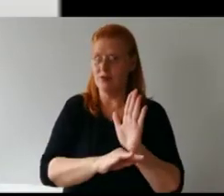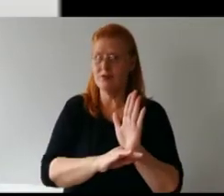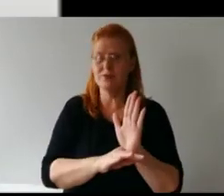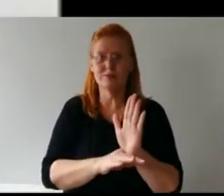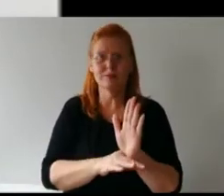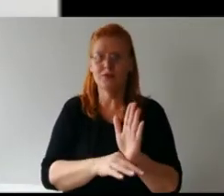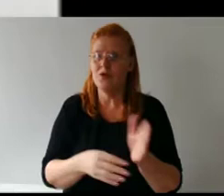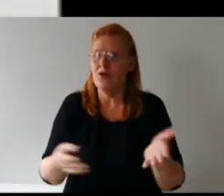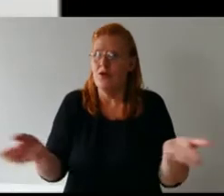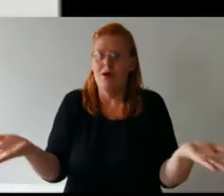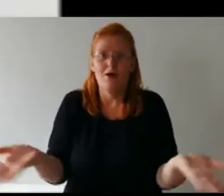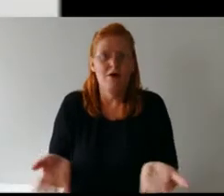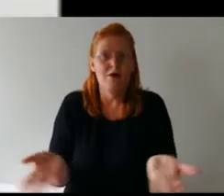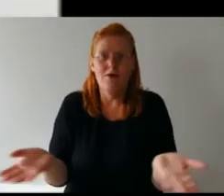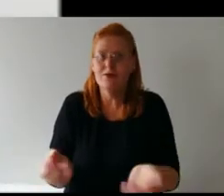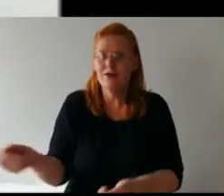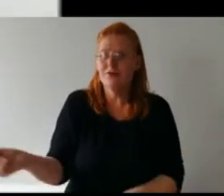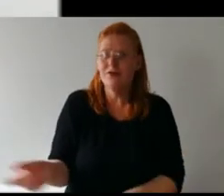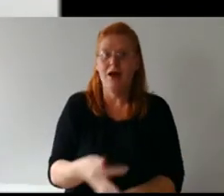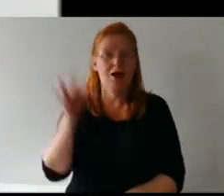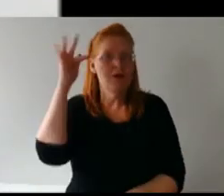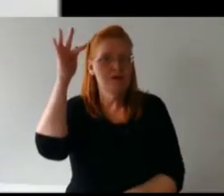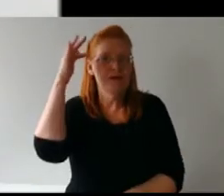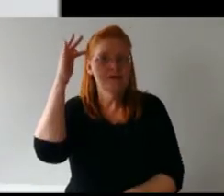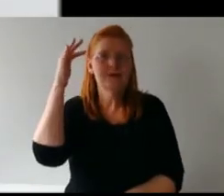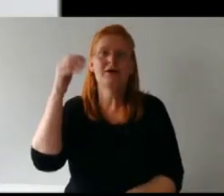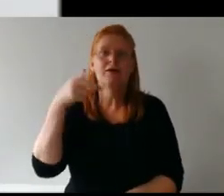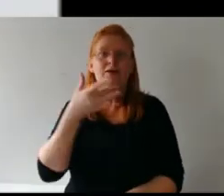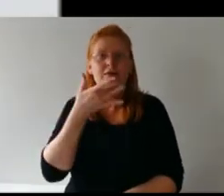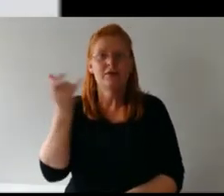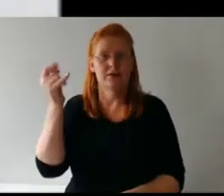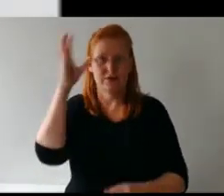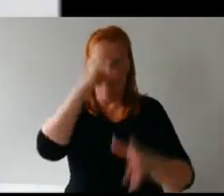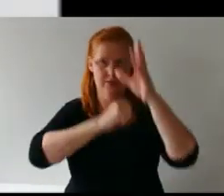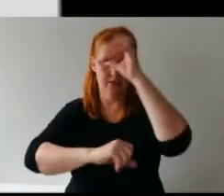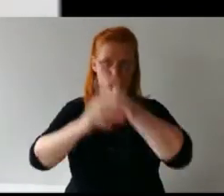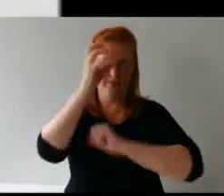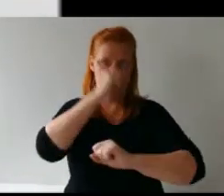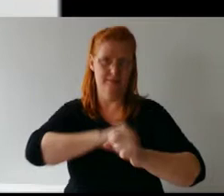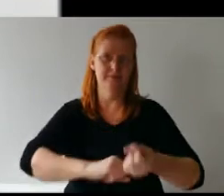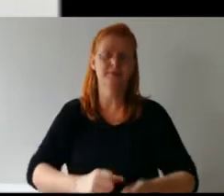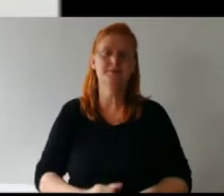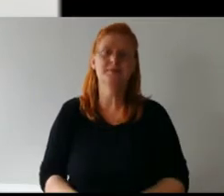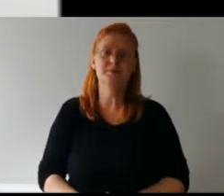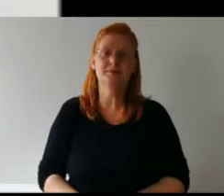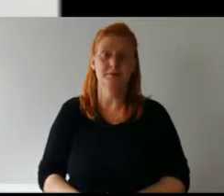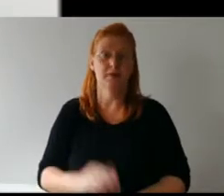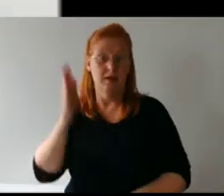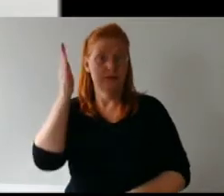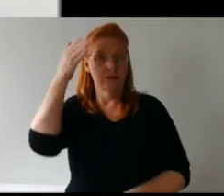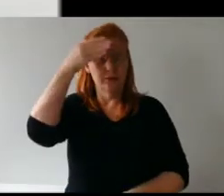isso, seus textos se tornam tão atuais e sua filosofia aprendida.